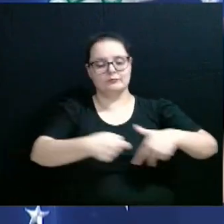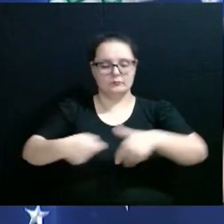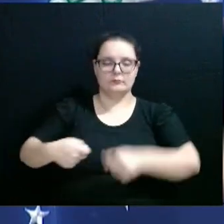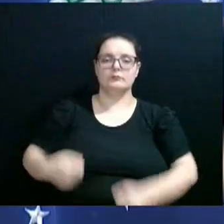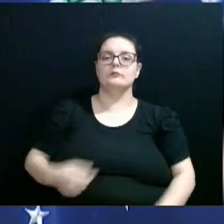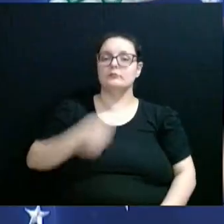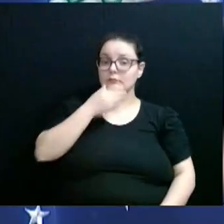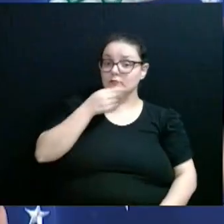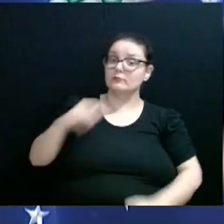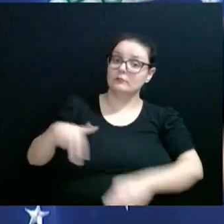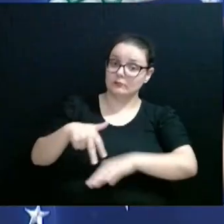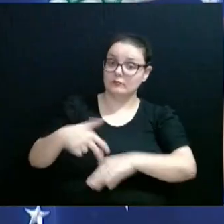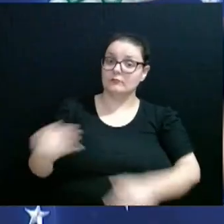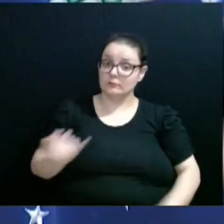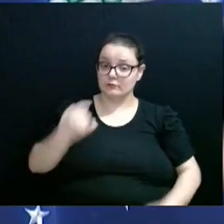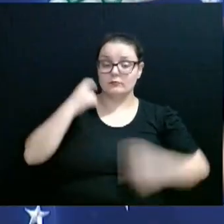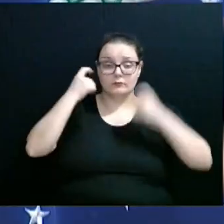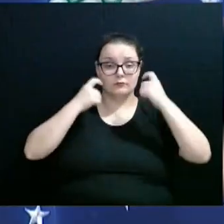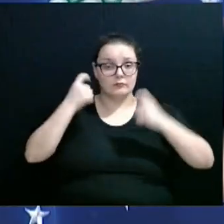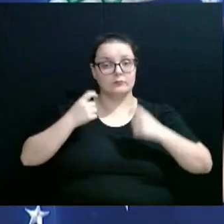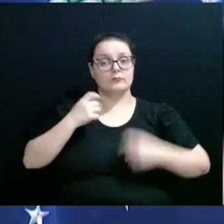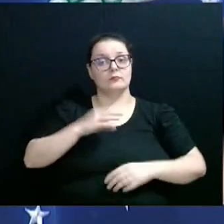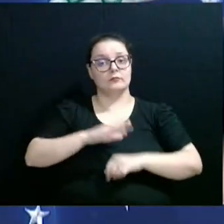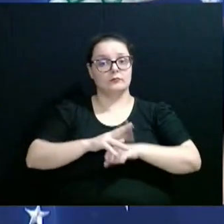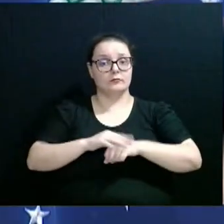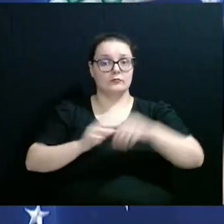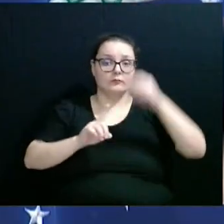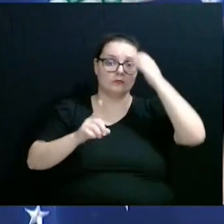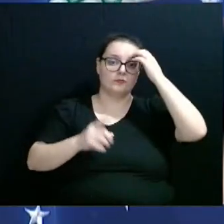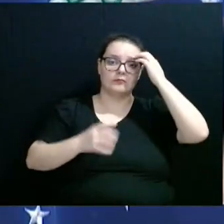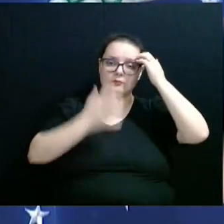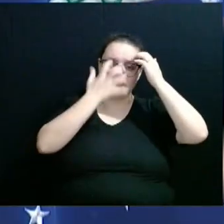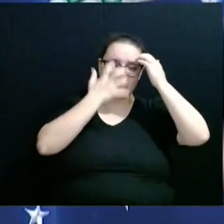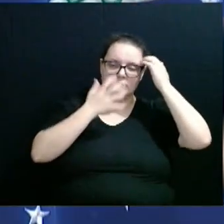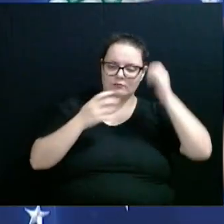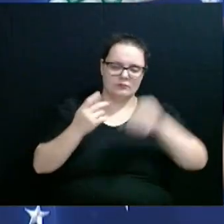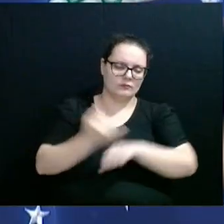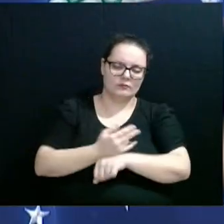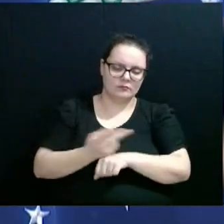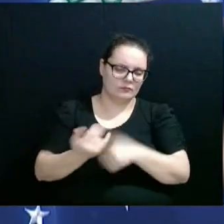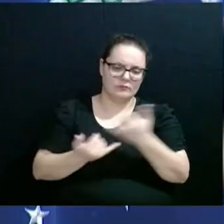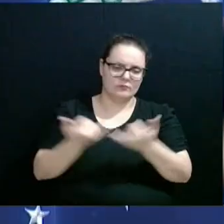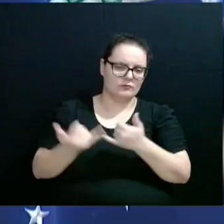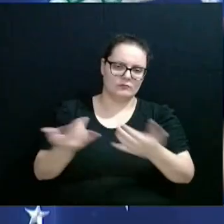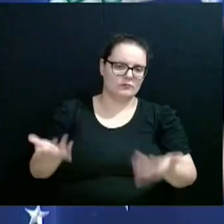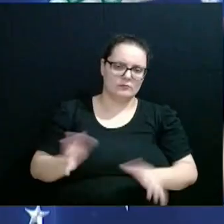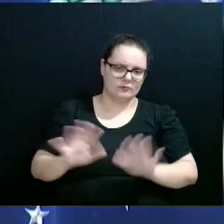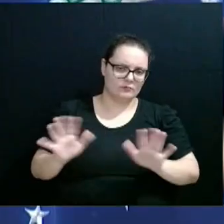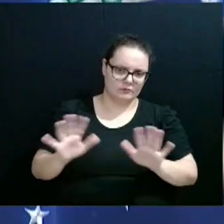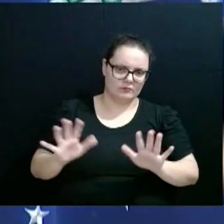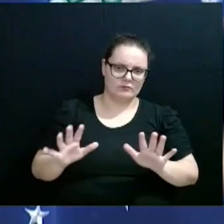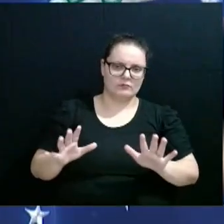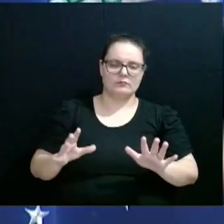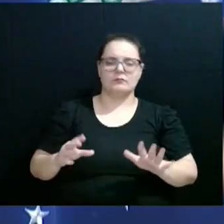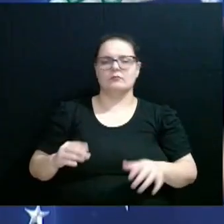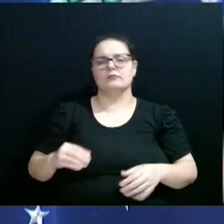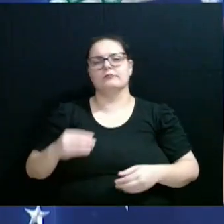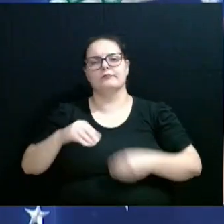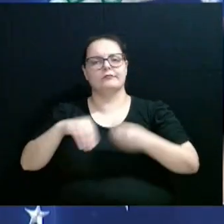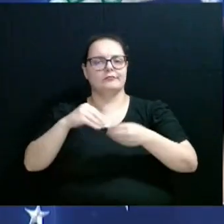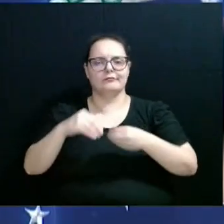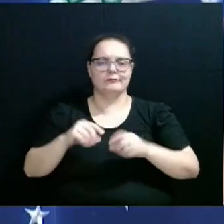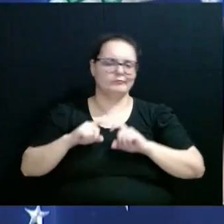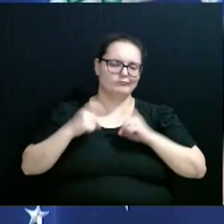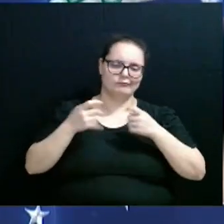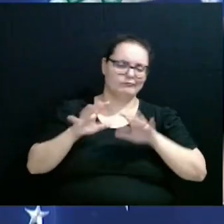sua doença e não leve a sério essas brincadeiras que muitas vezes tentam mexer com a masculinidade, mas de forma alguma, né?